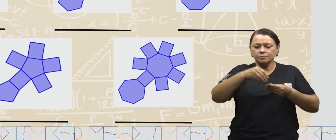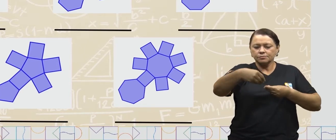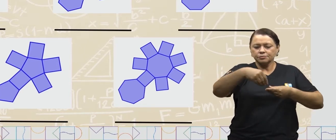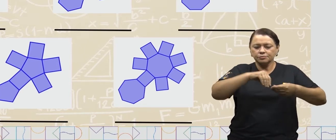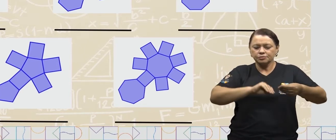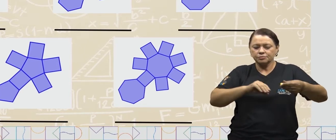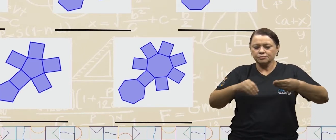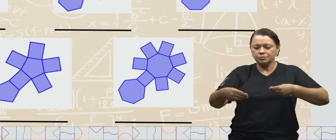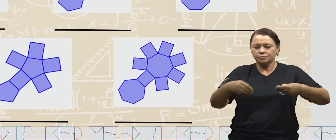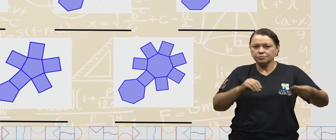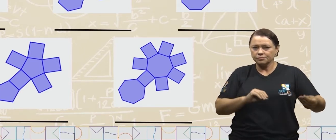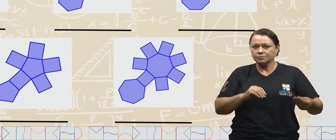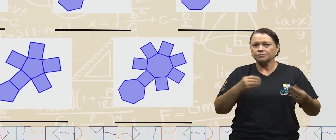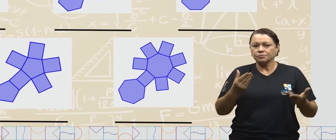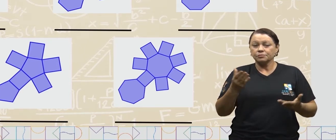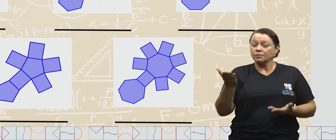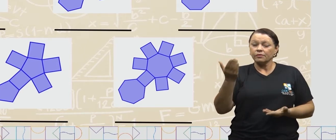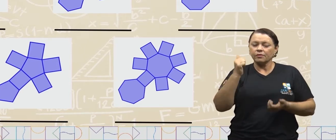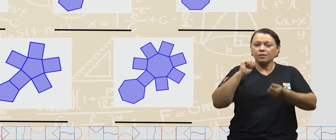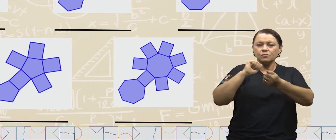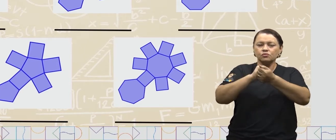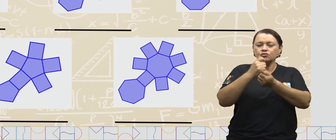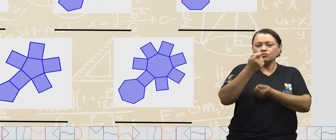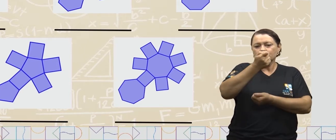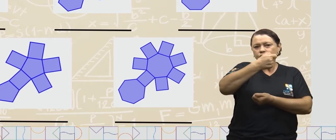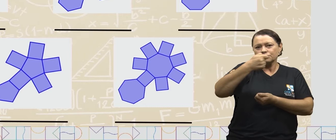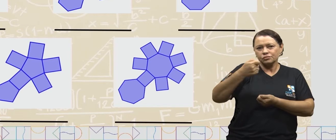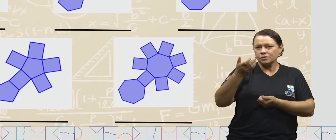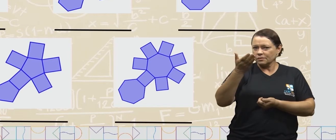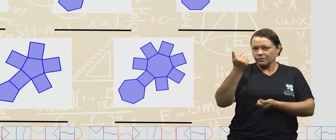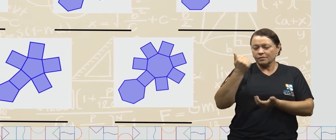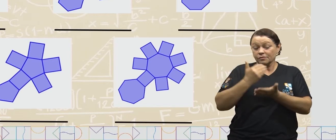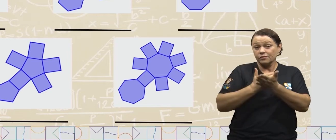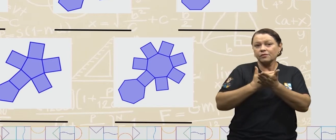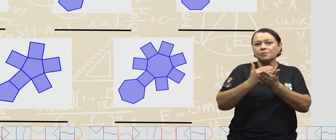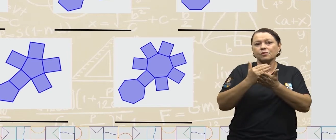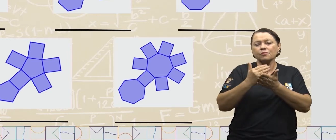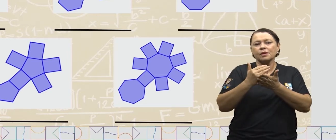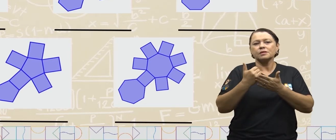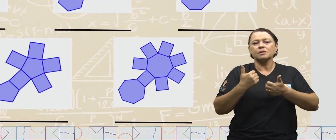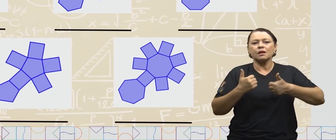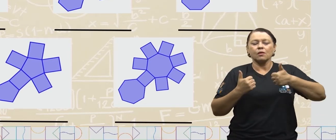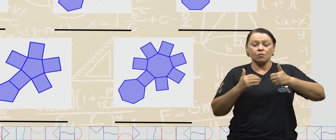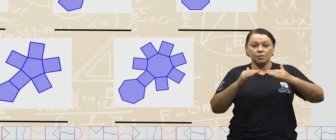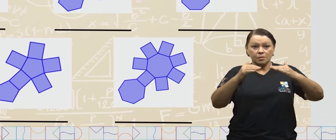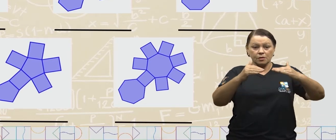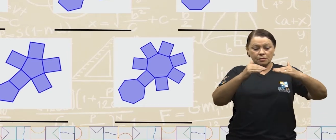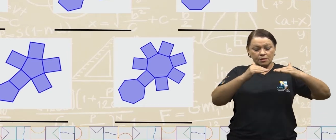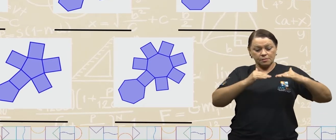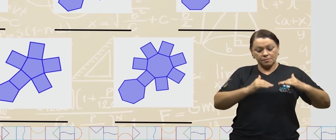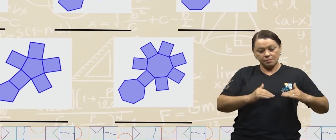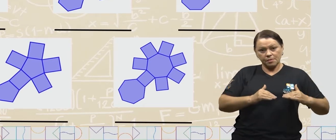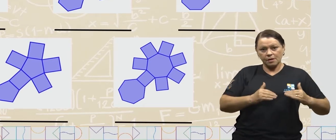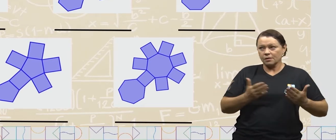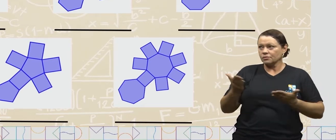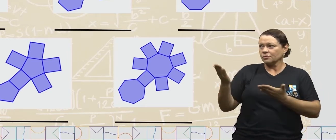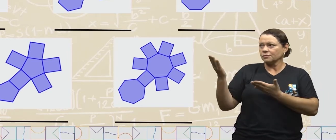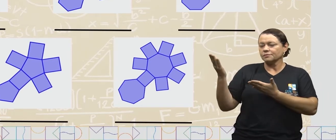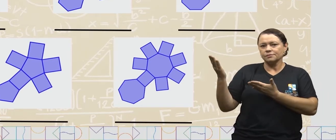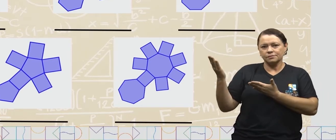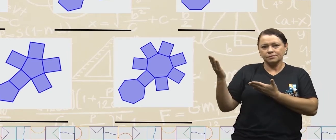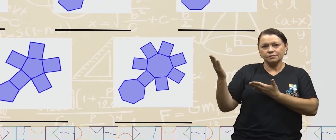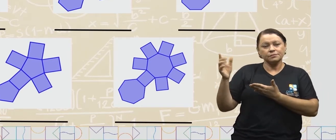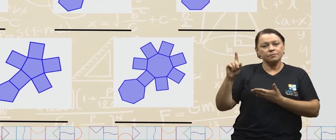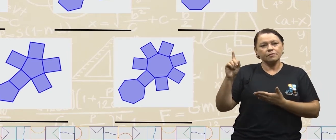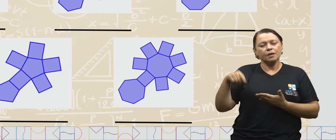juntos todos os prismas que você observa aí, tá bom? Vamos começar com o primeiro que está embaixo, tá bom?